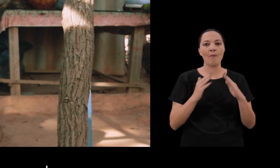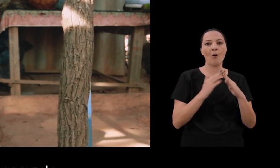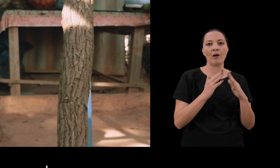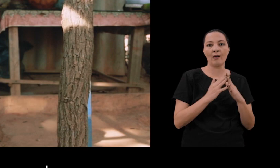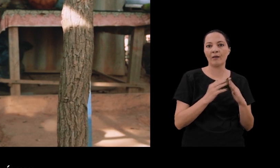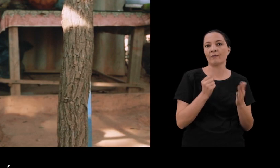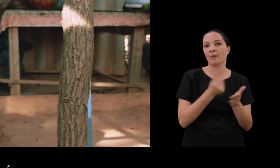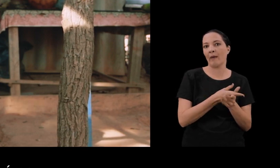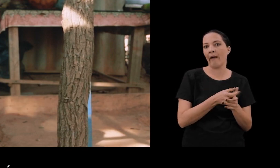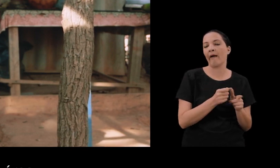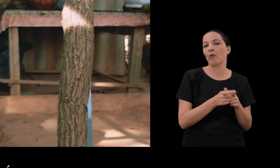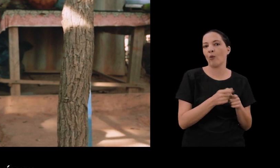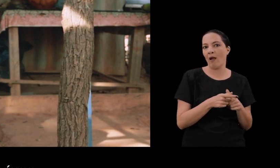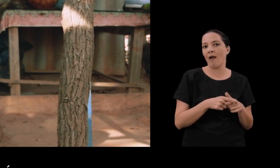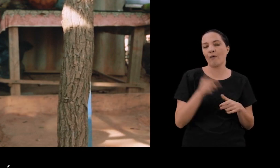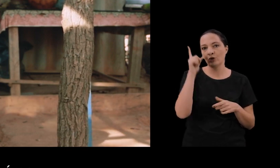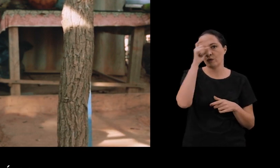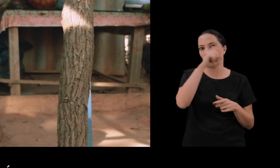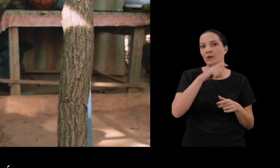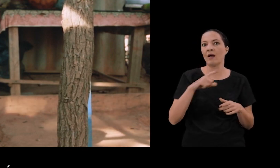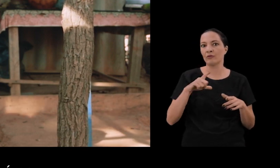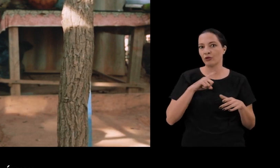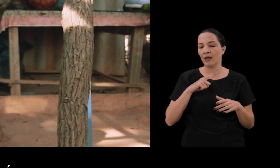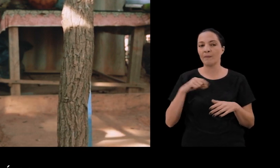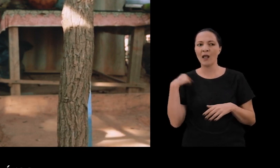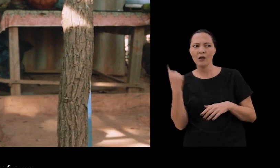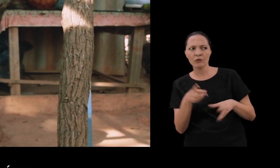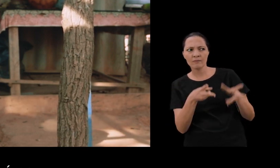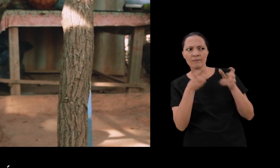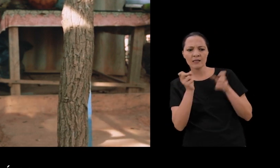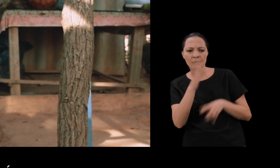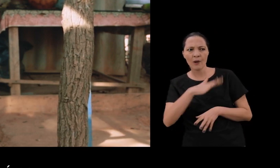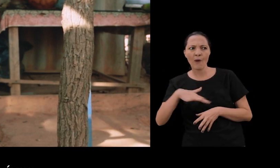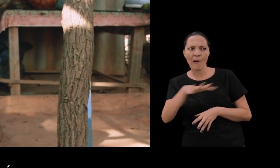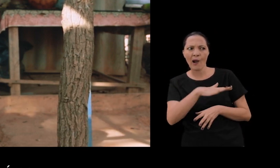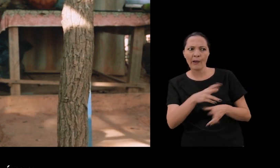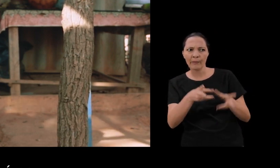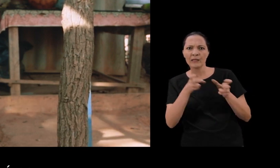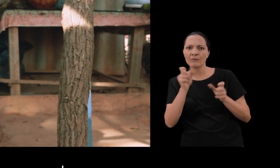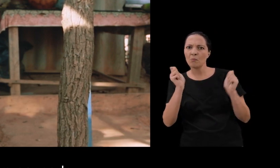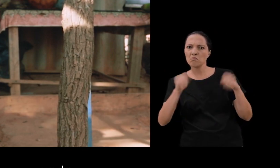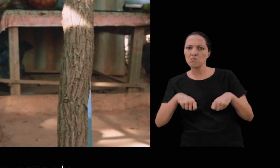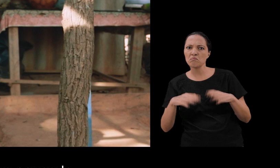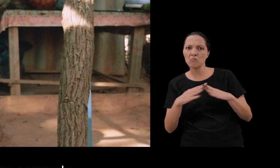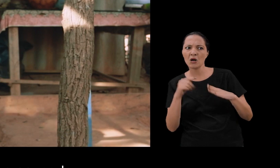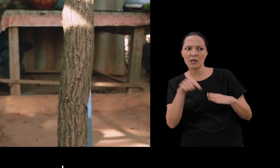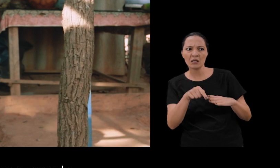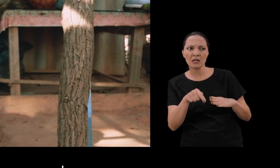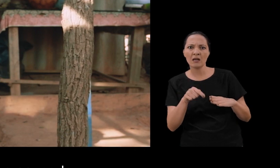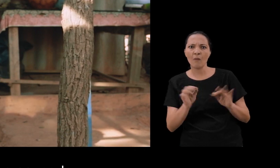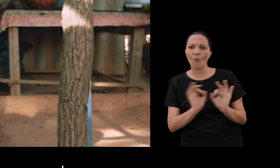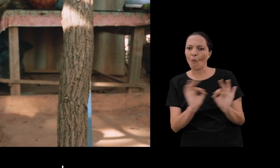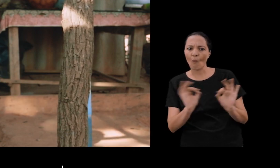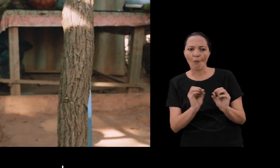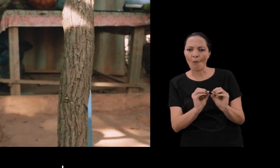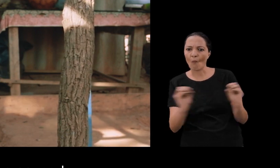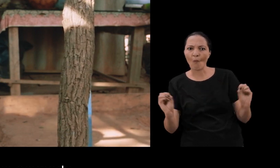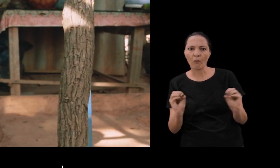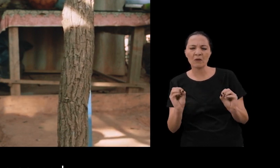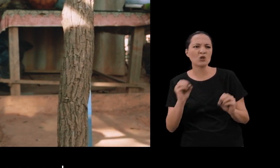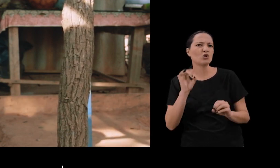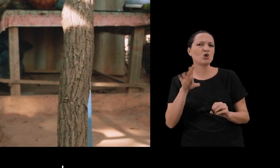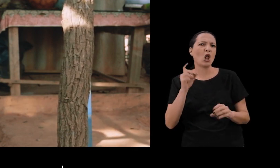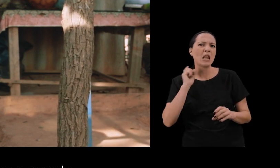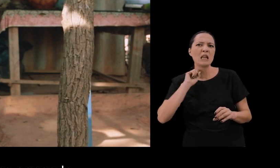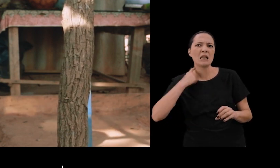dificuldade, e a gente localizou a área, viu que a área servia para moradia, no momento a área estava ocupada